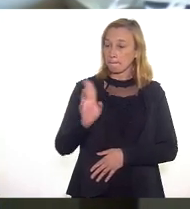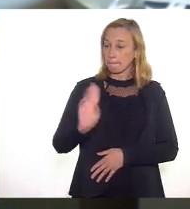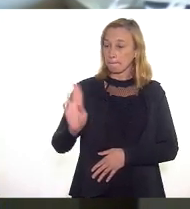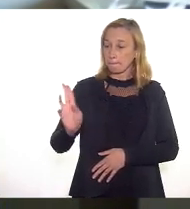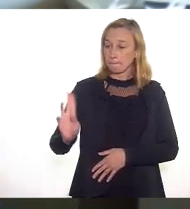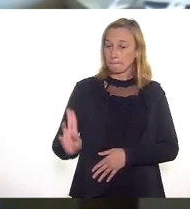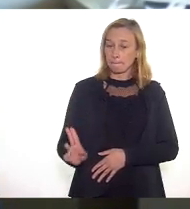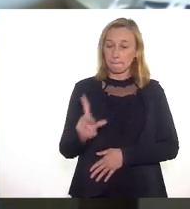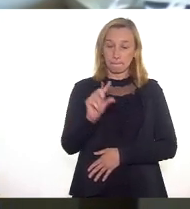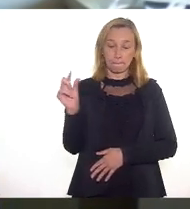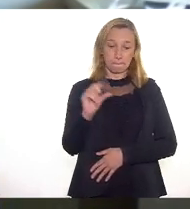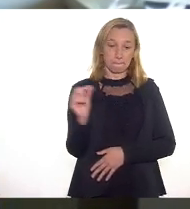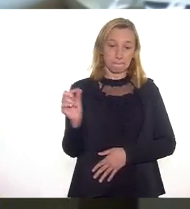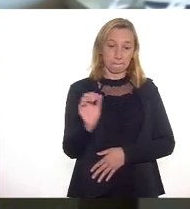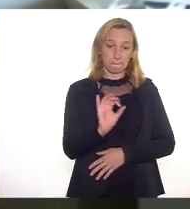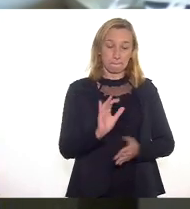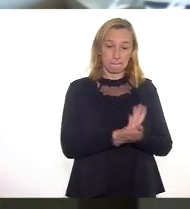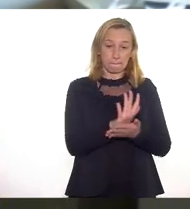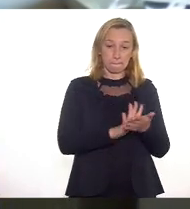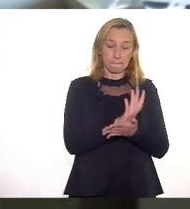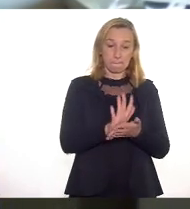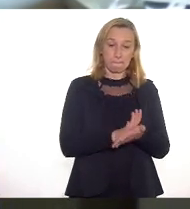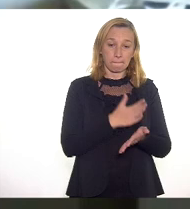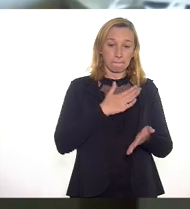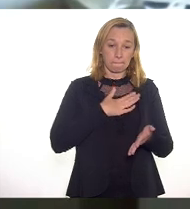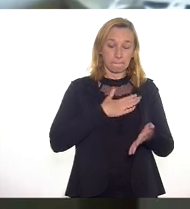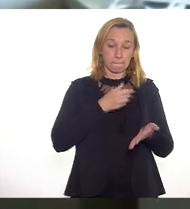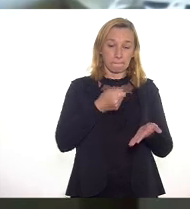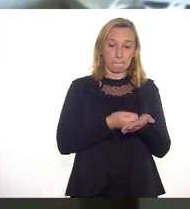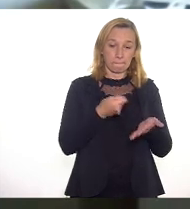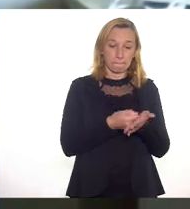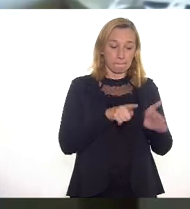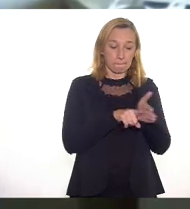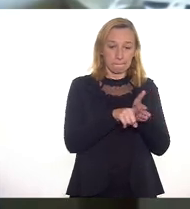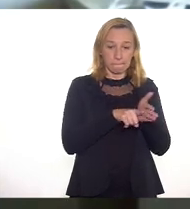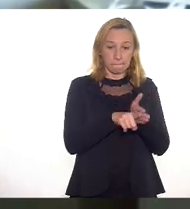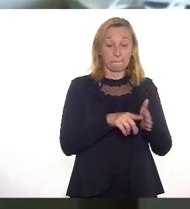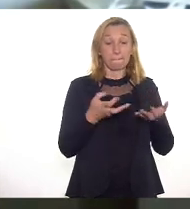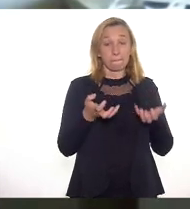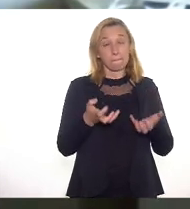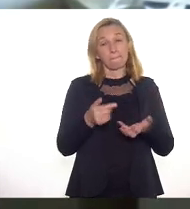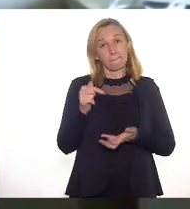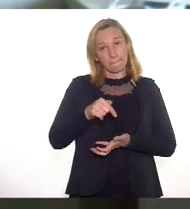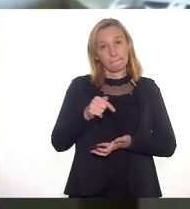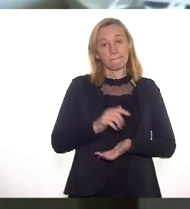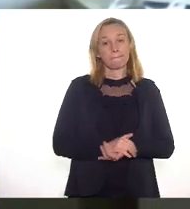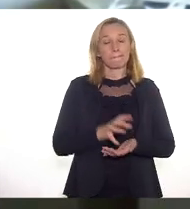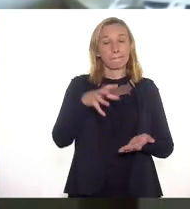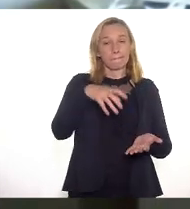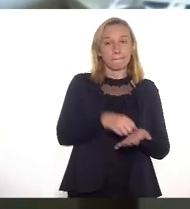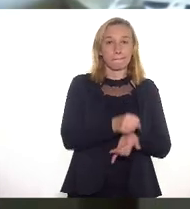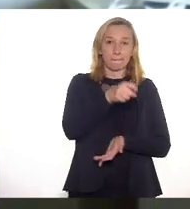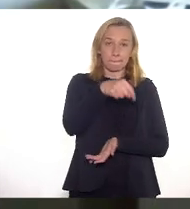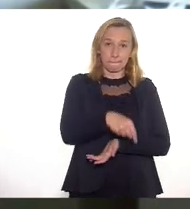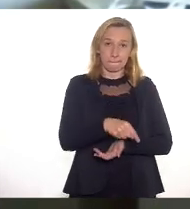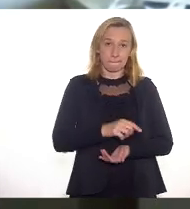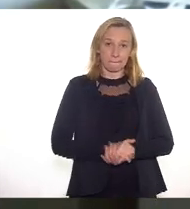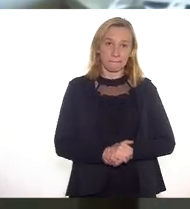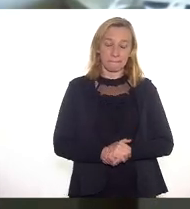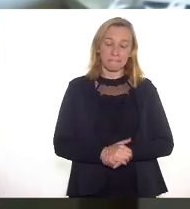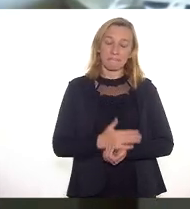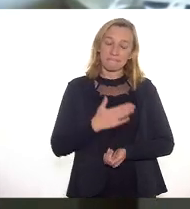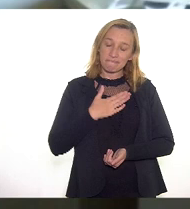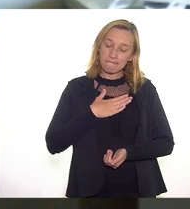etc., porque o nosso dever é fiscalizar. Mas queria aqui registrar para